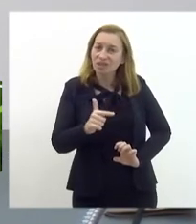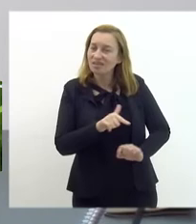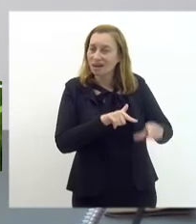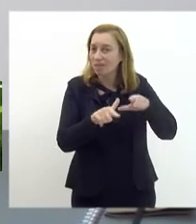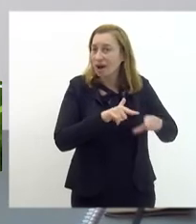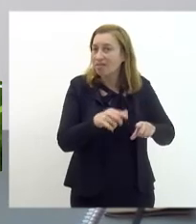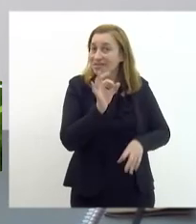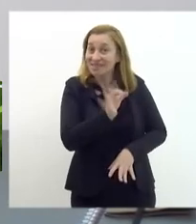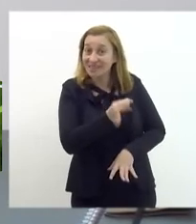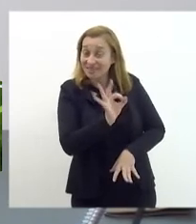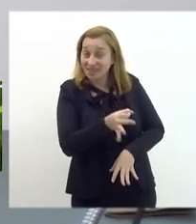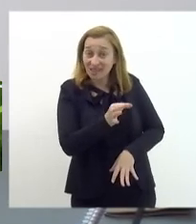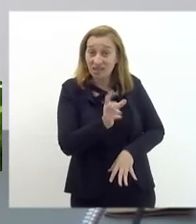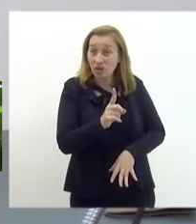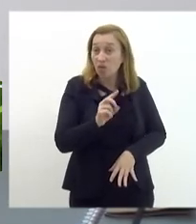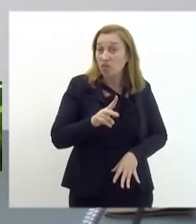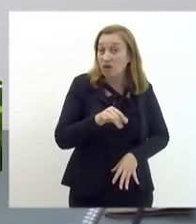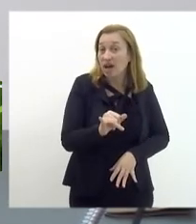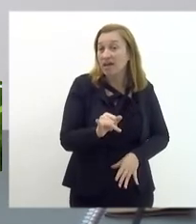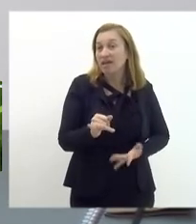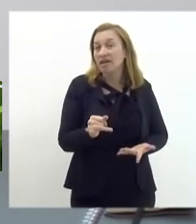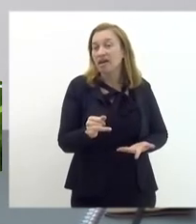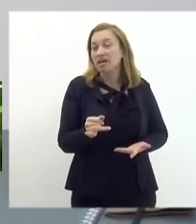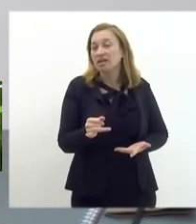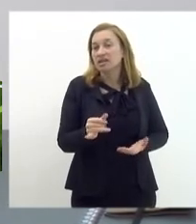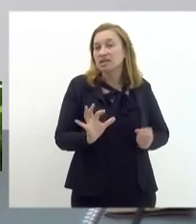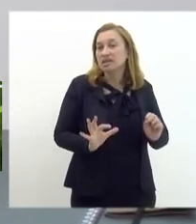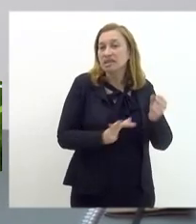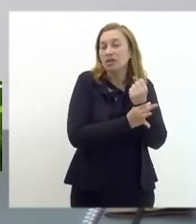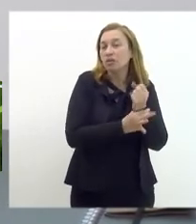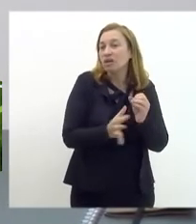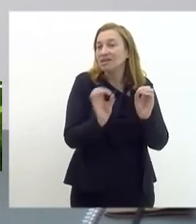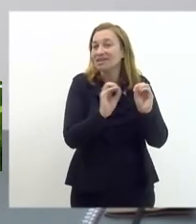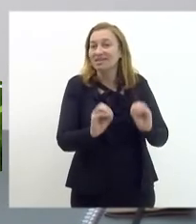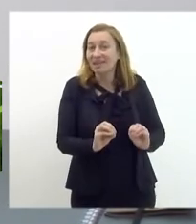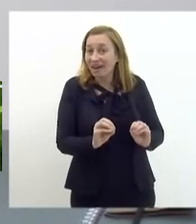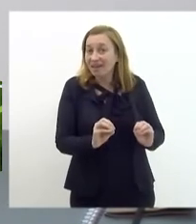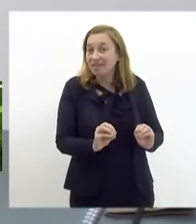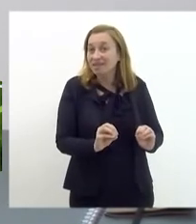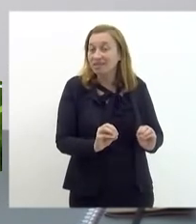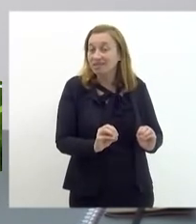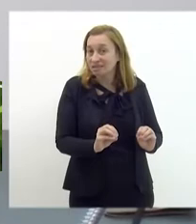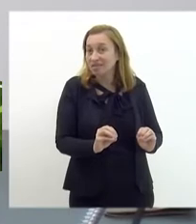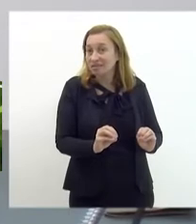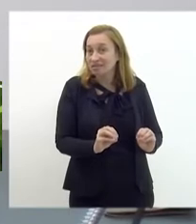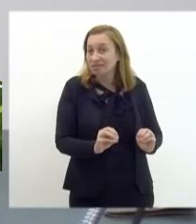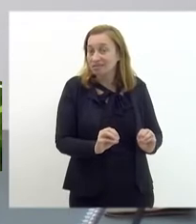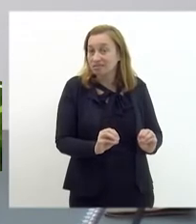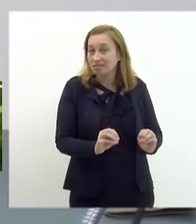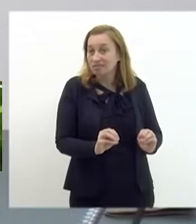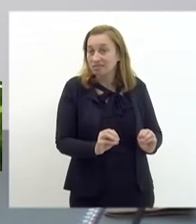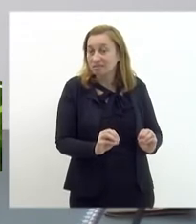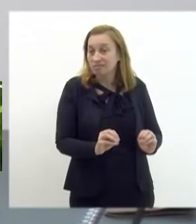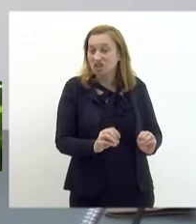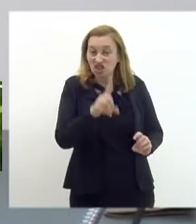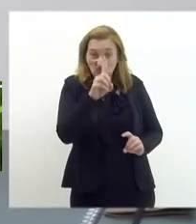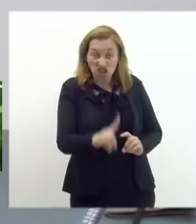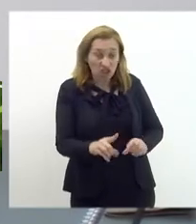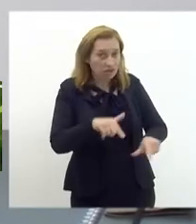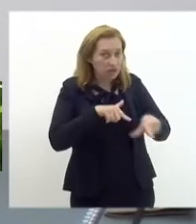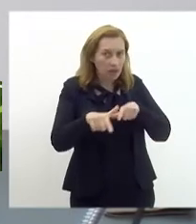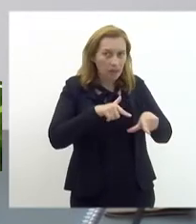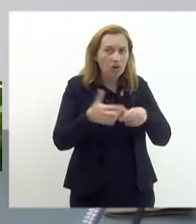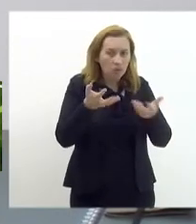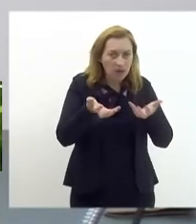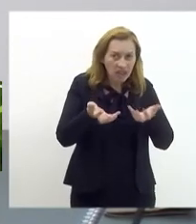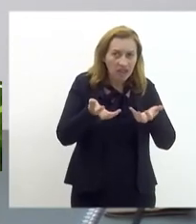certeza, porque também não vai garantir. Burlando a Previdência. É, não vai garantir os direitos trabalhistas como a gente